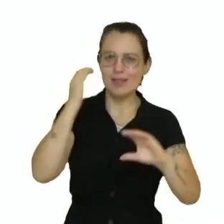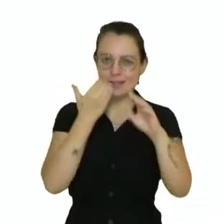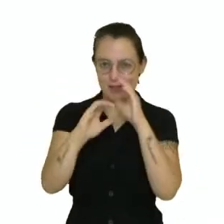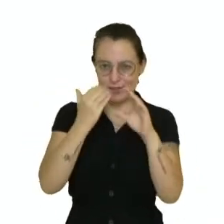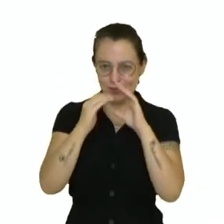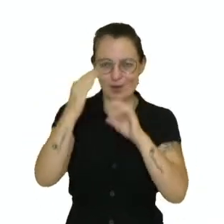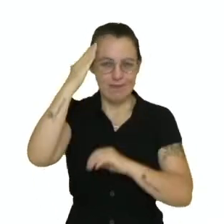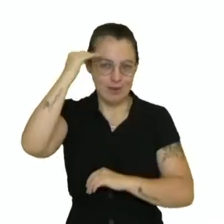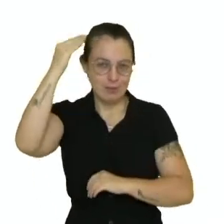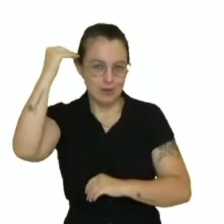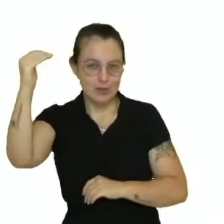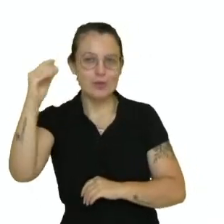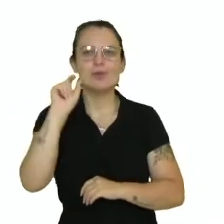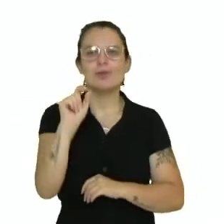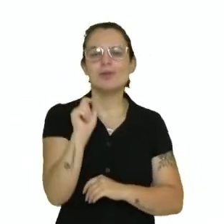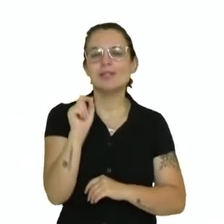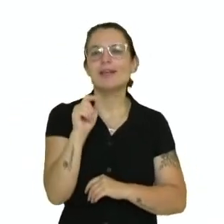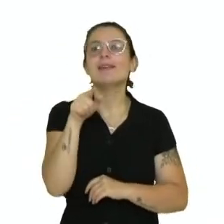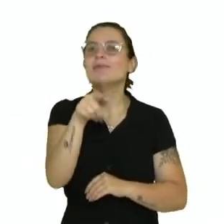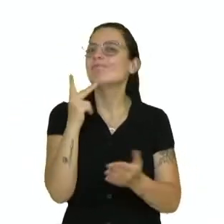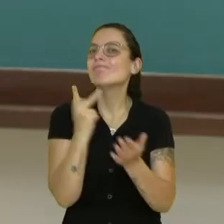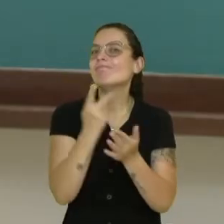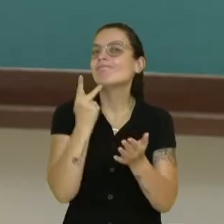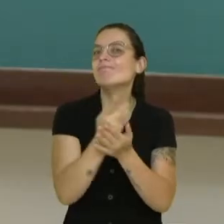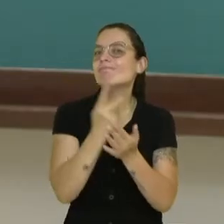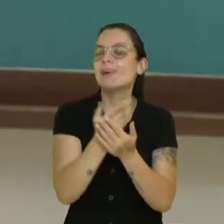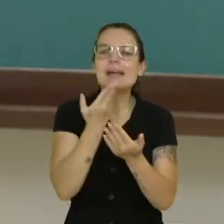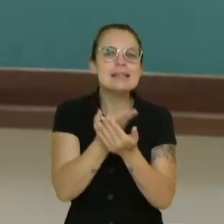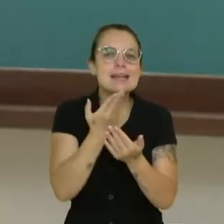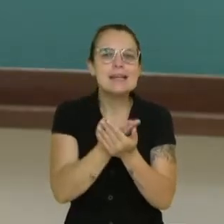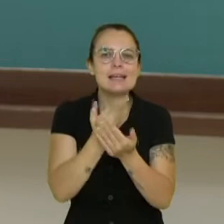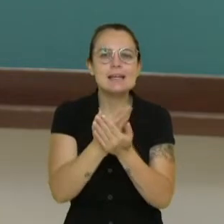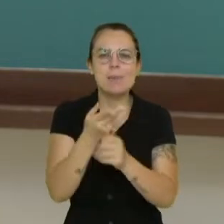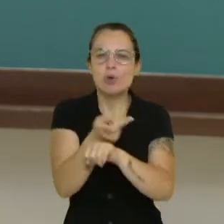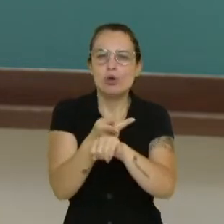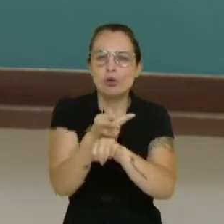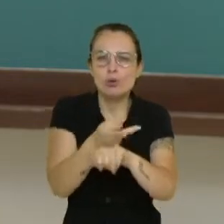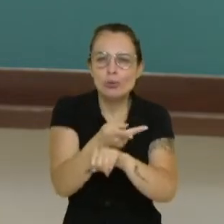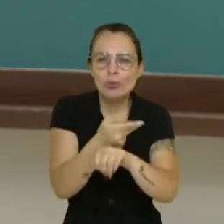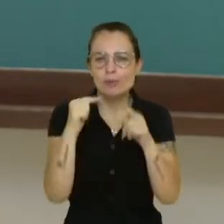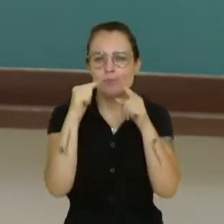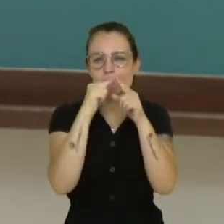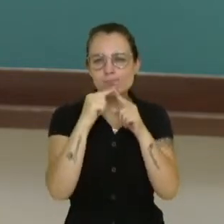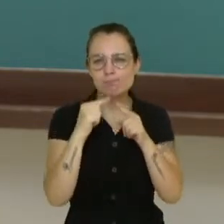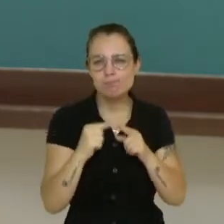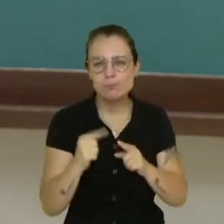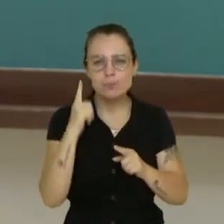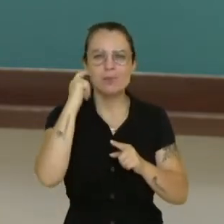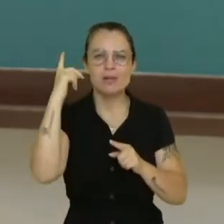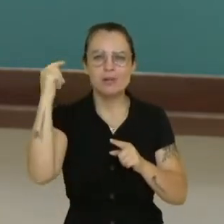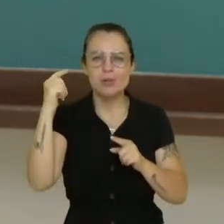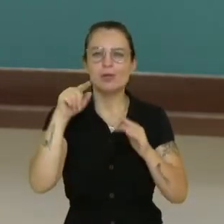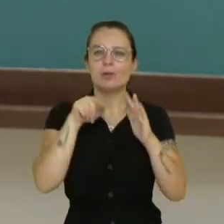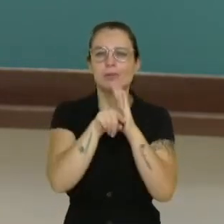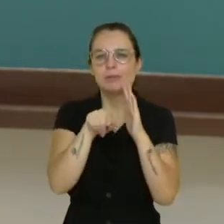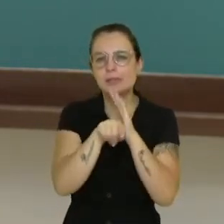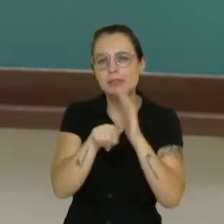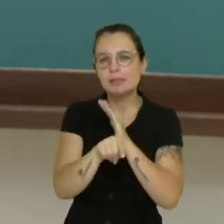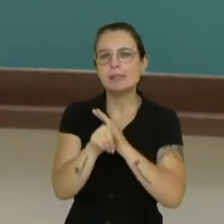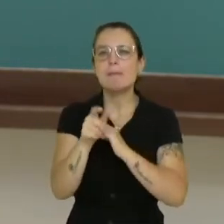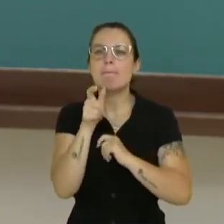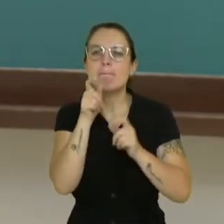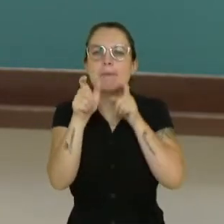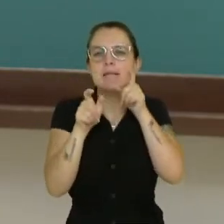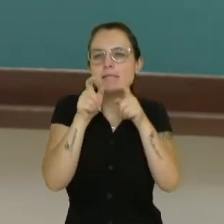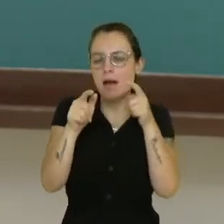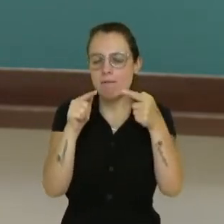novas melodias, arranjos e canções? Como eu já disse, existem músicos que pesquisam novas